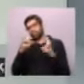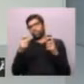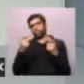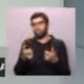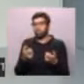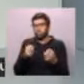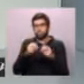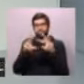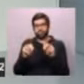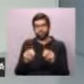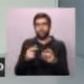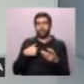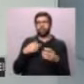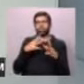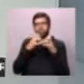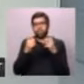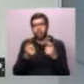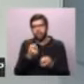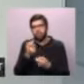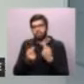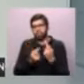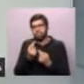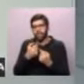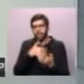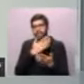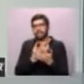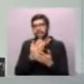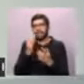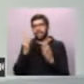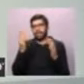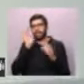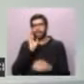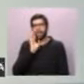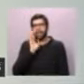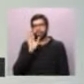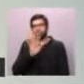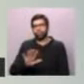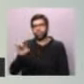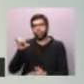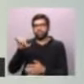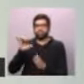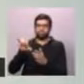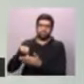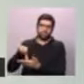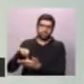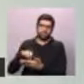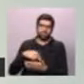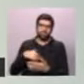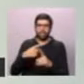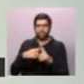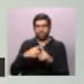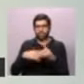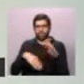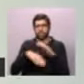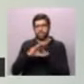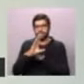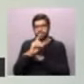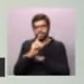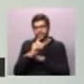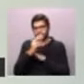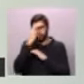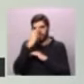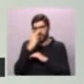limpo, alguma nubosidade até ao início da tarde nas regiões do interior. Temperatura máxima prevista 16 graus para Viana do Castelo e